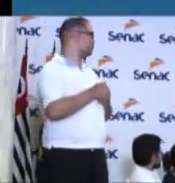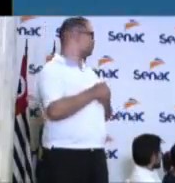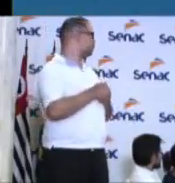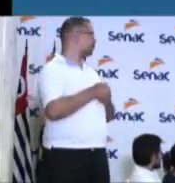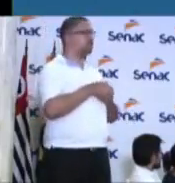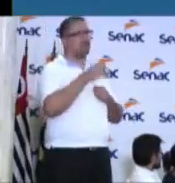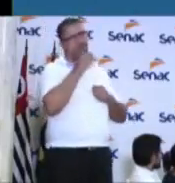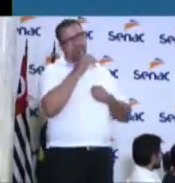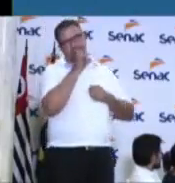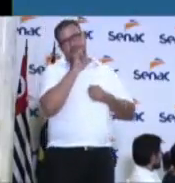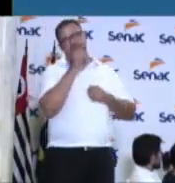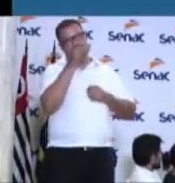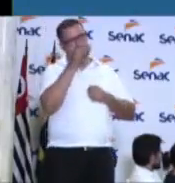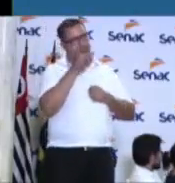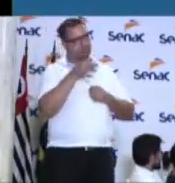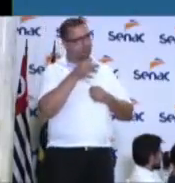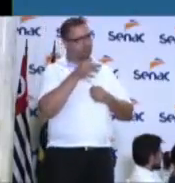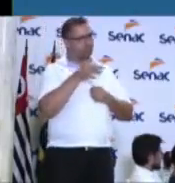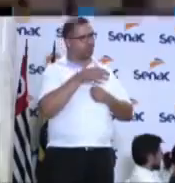Beba com moderação.